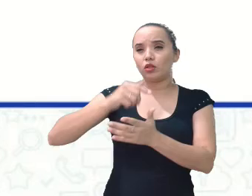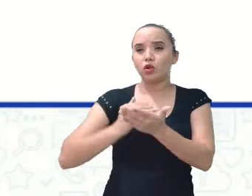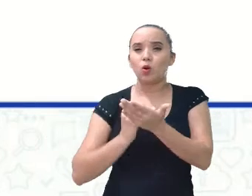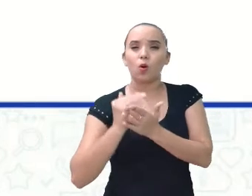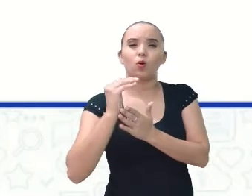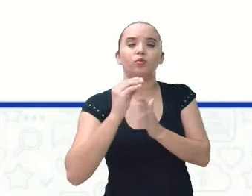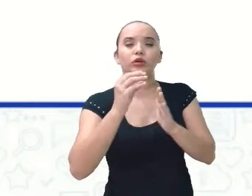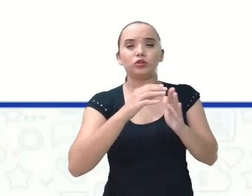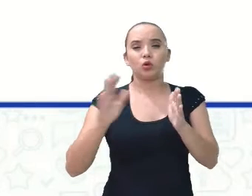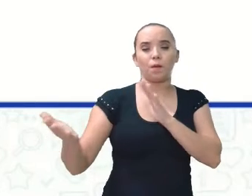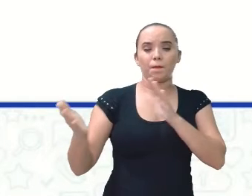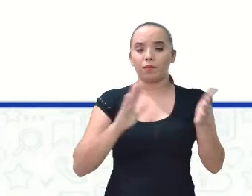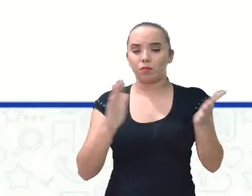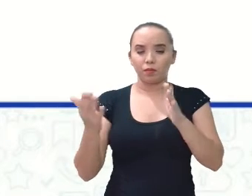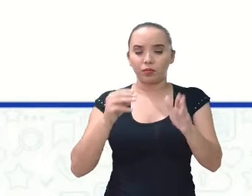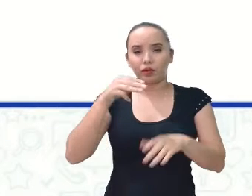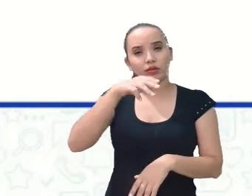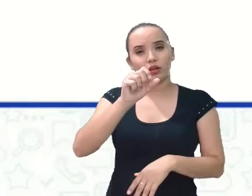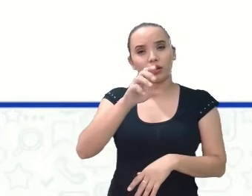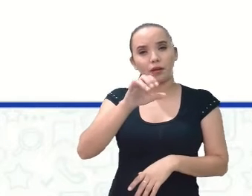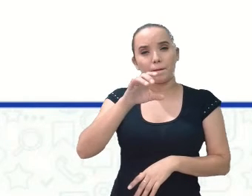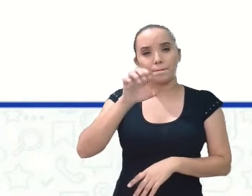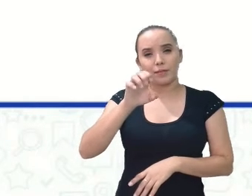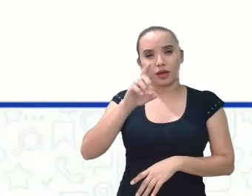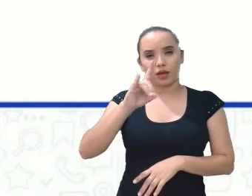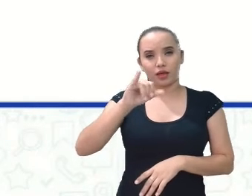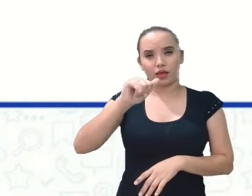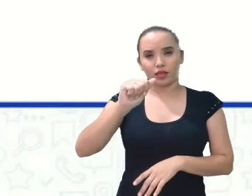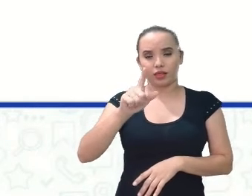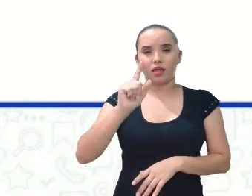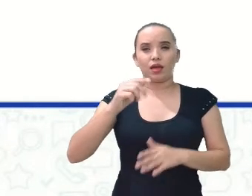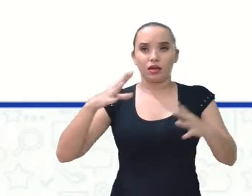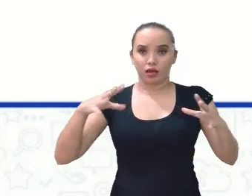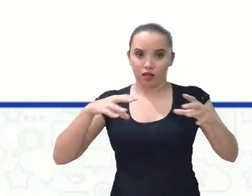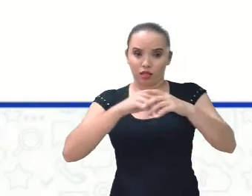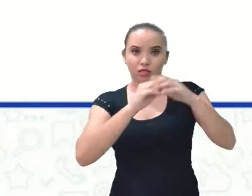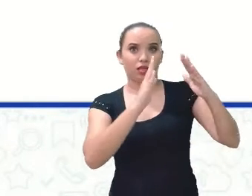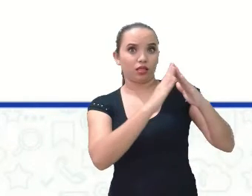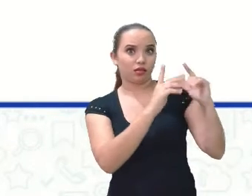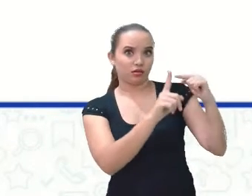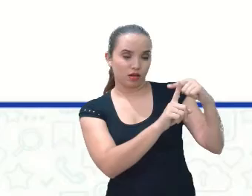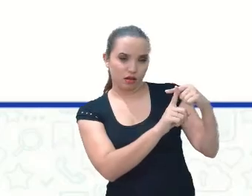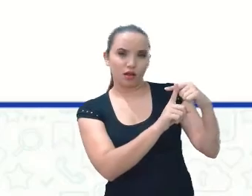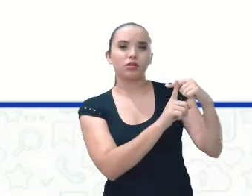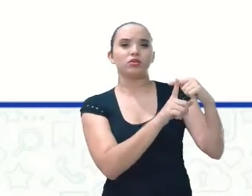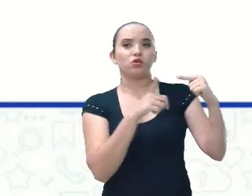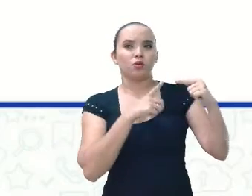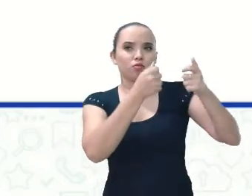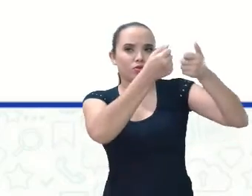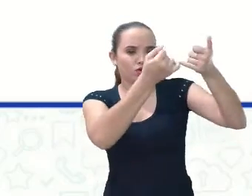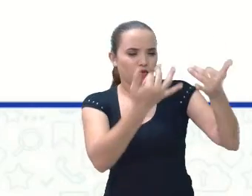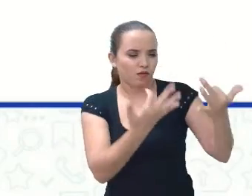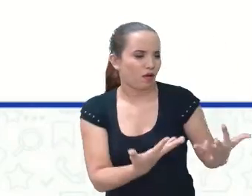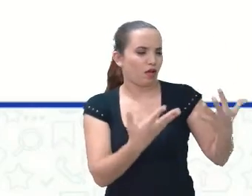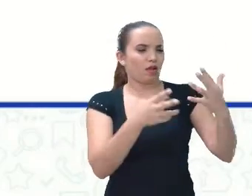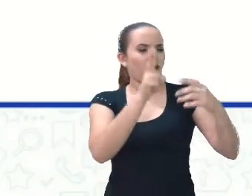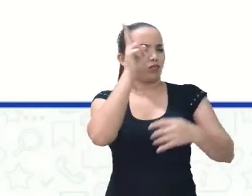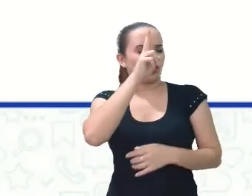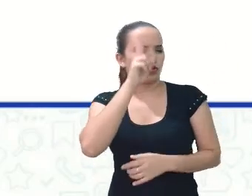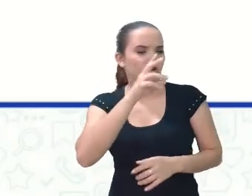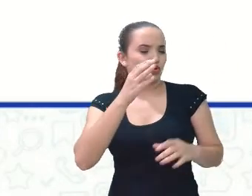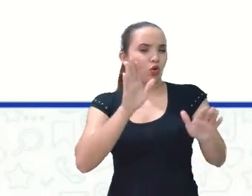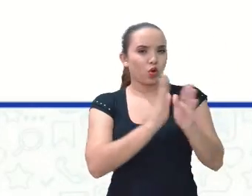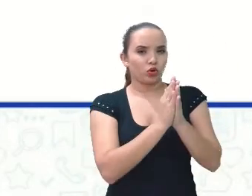Idade Média, nos vitrais, né, das catedrais góticas, porque eles contavam histórias, né, histórias da Bíblia, formas